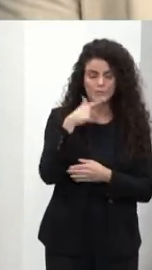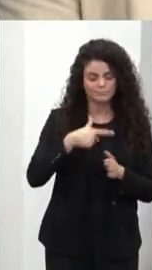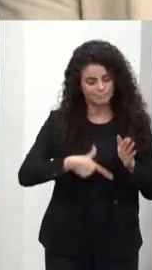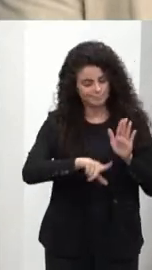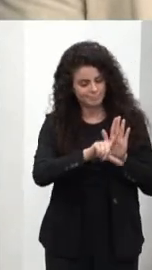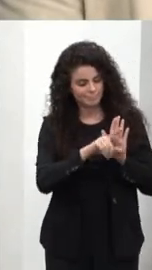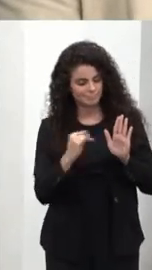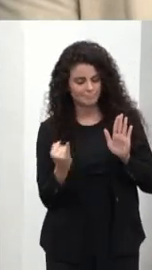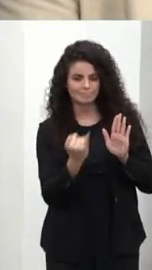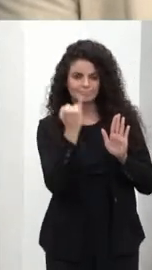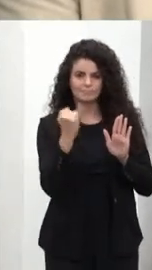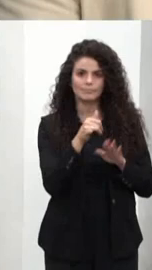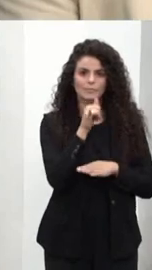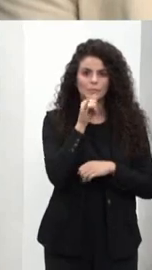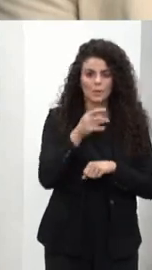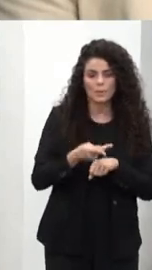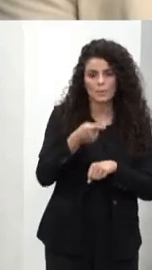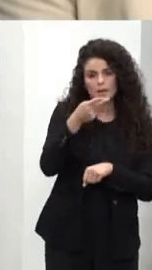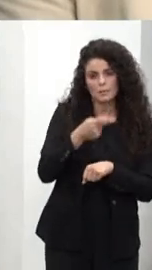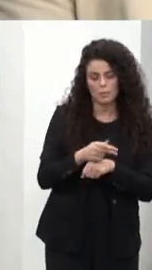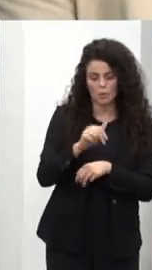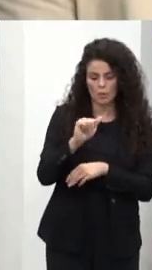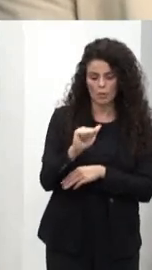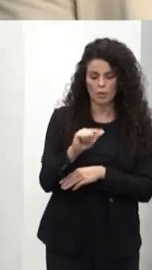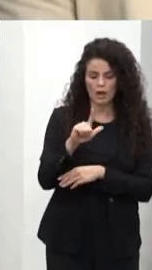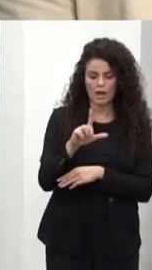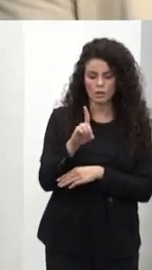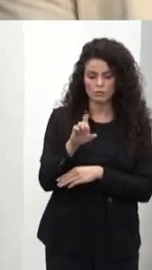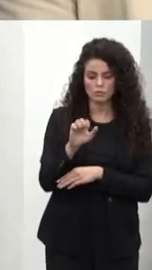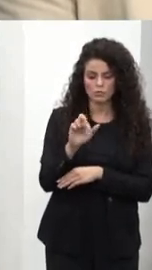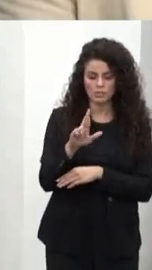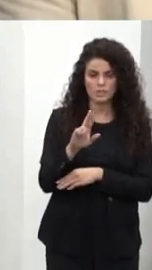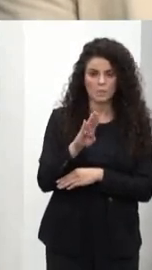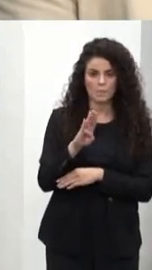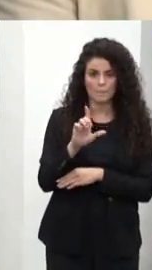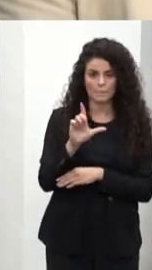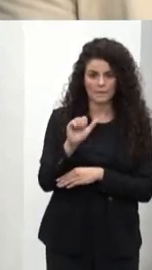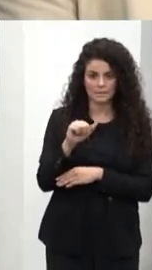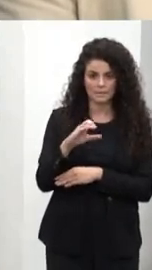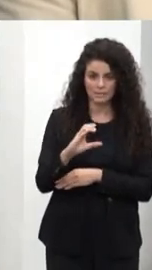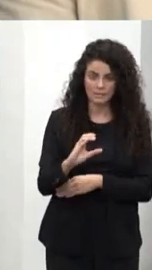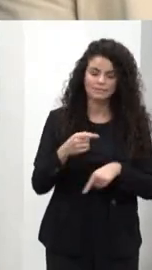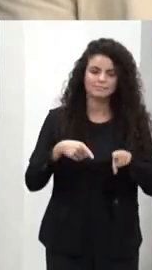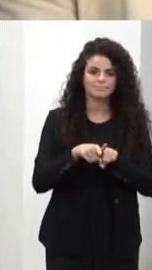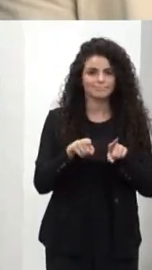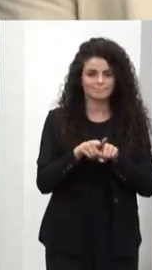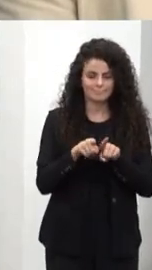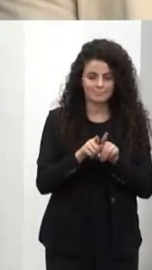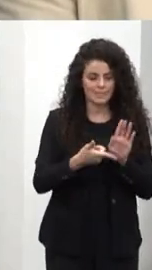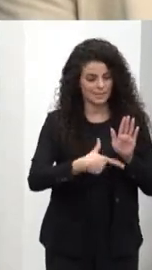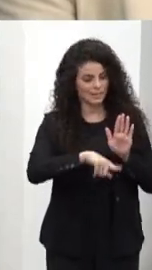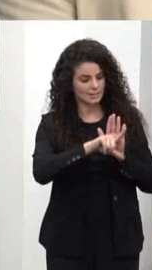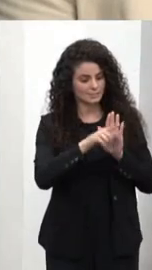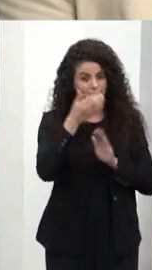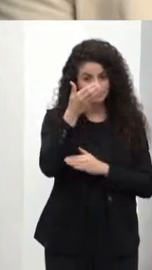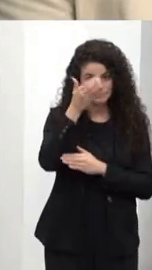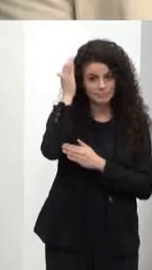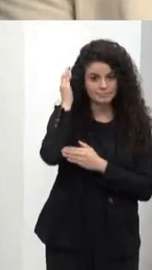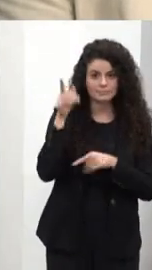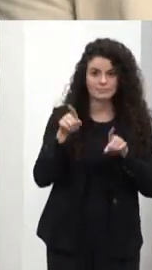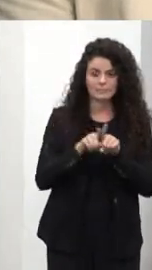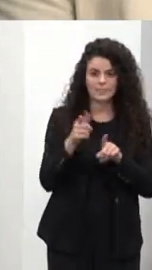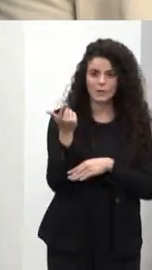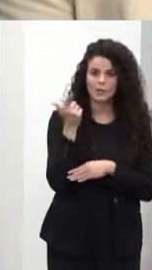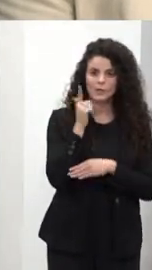Aldir blancing 2 como a Paulo Gustavo né e felizmente agora nós temos então a